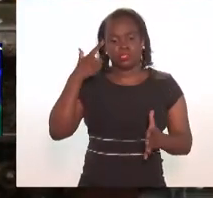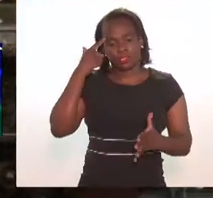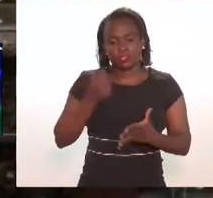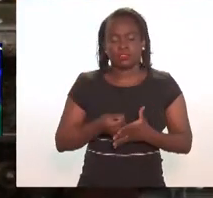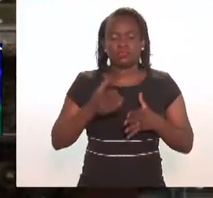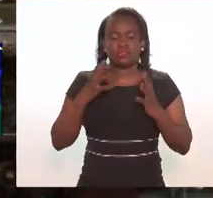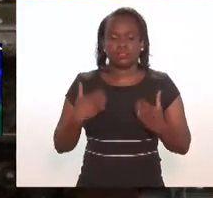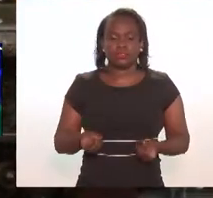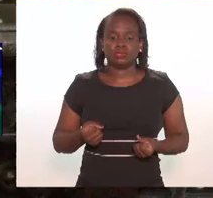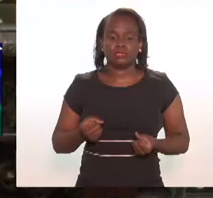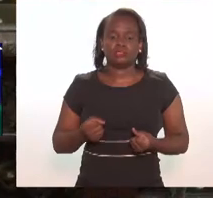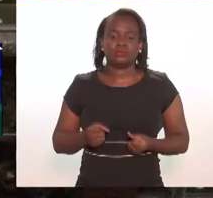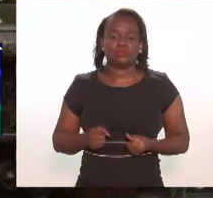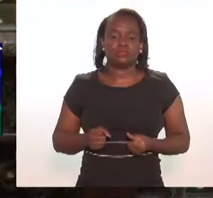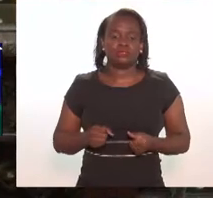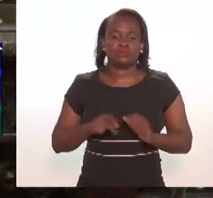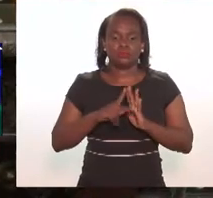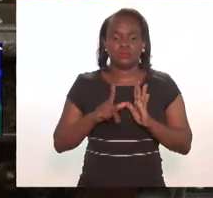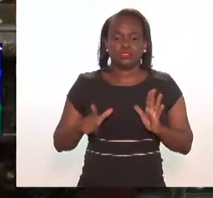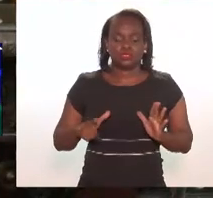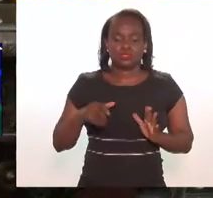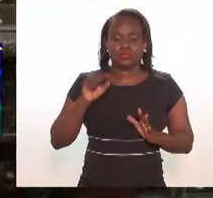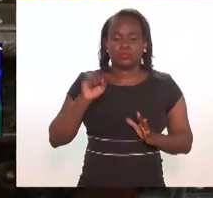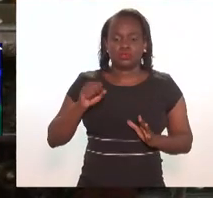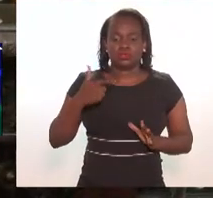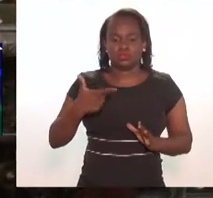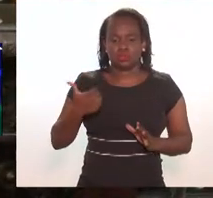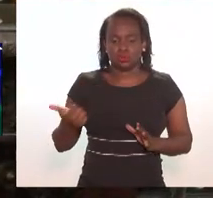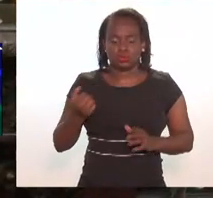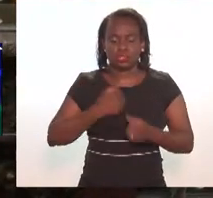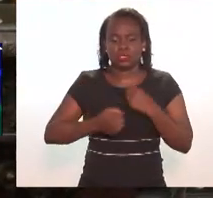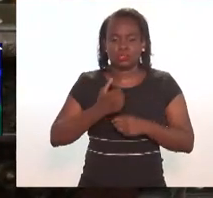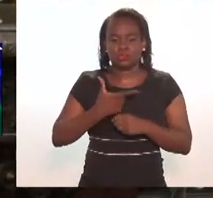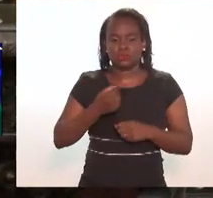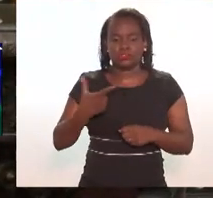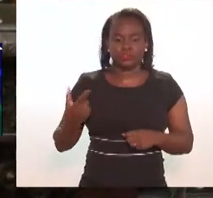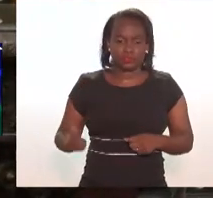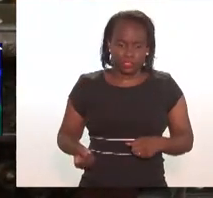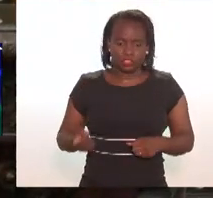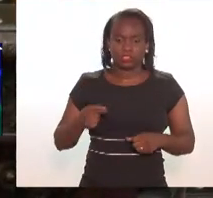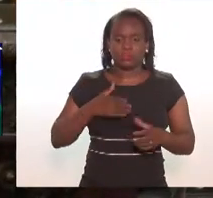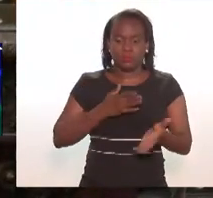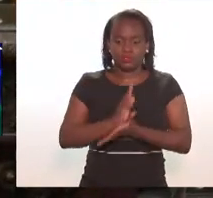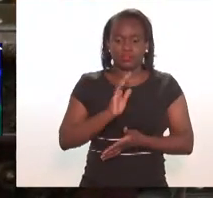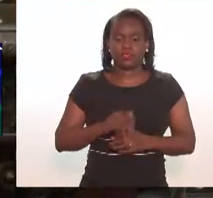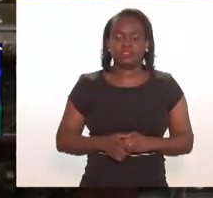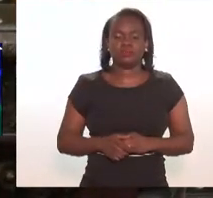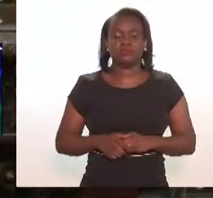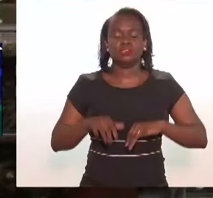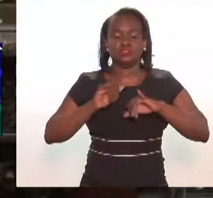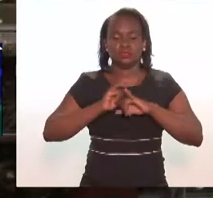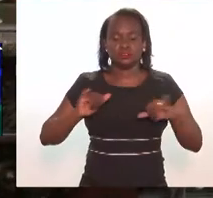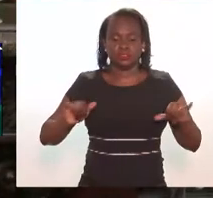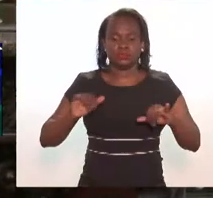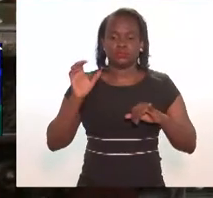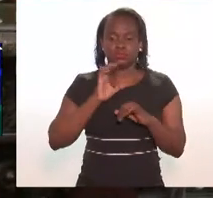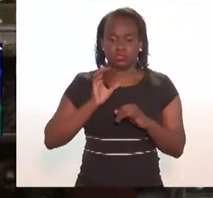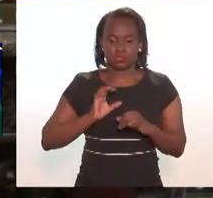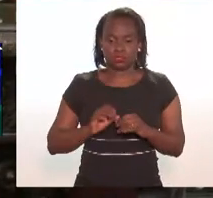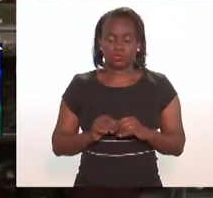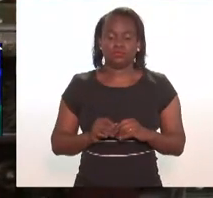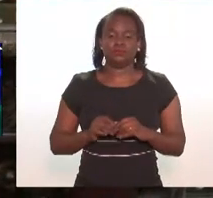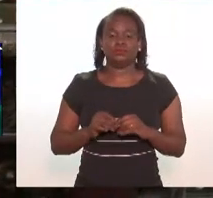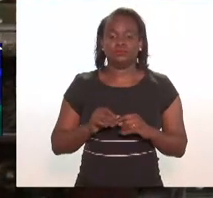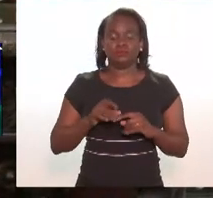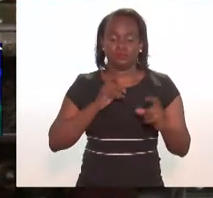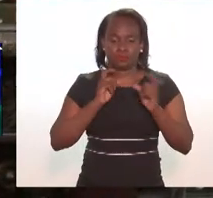defere o projeto de lei 1821 de 20. Senhores que aprovam nesse como estão aprovados. Anuncio regime de